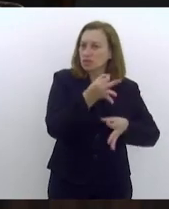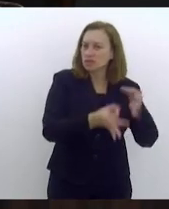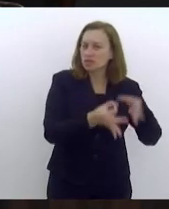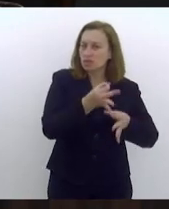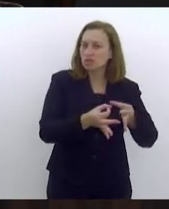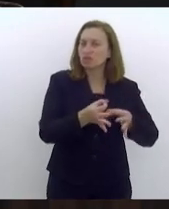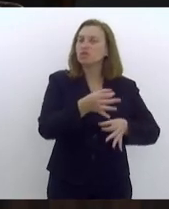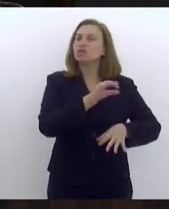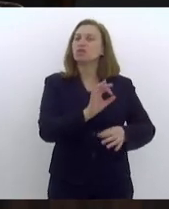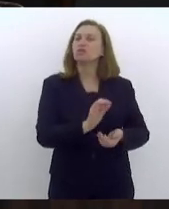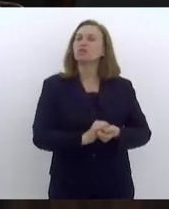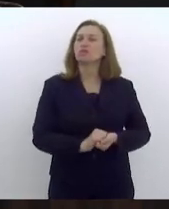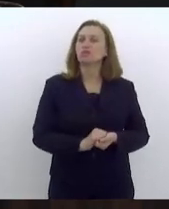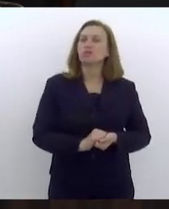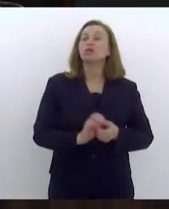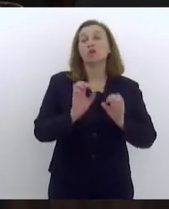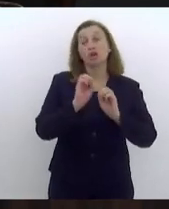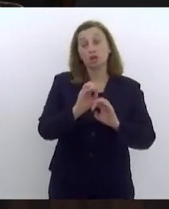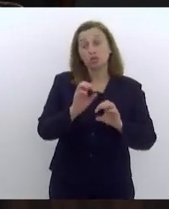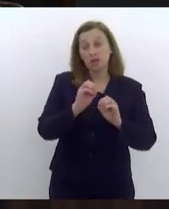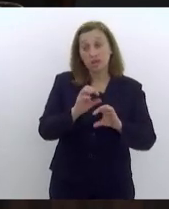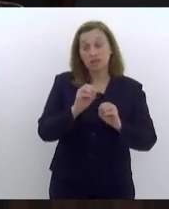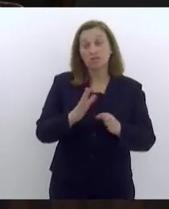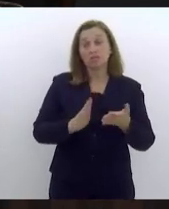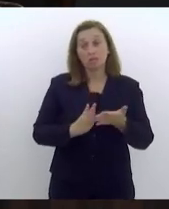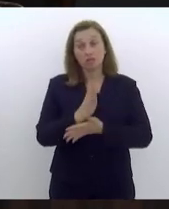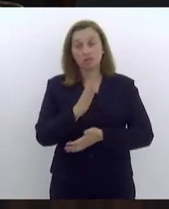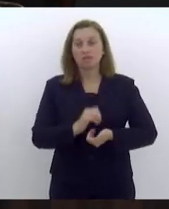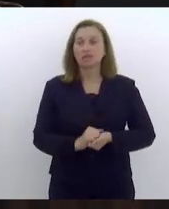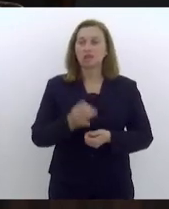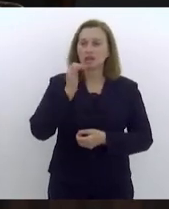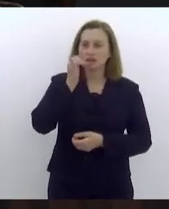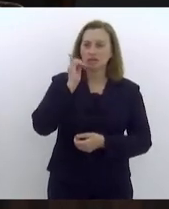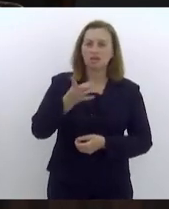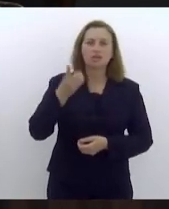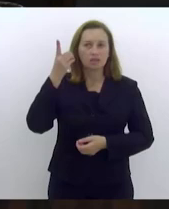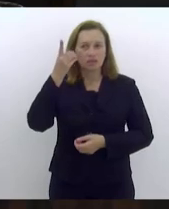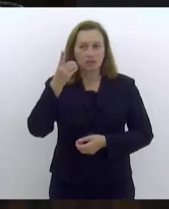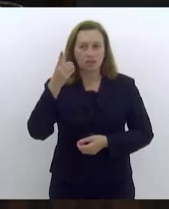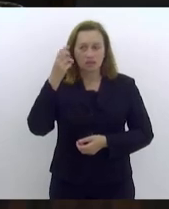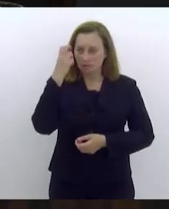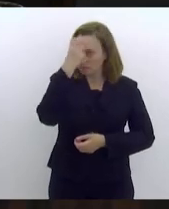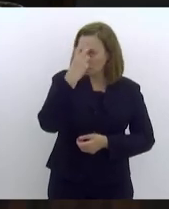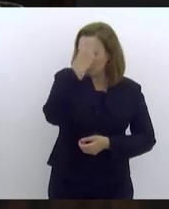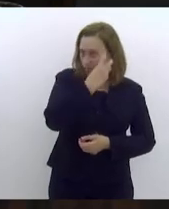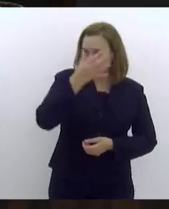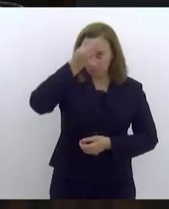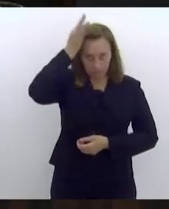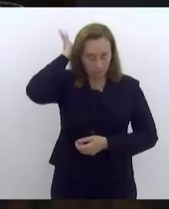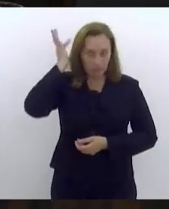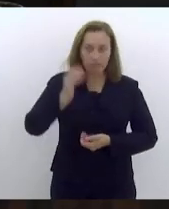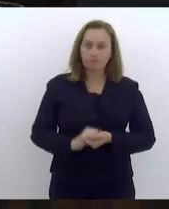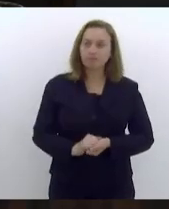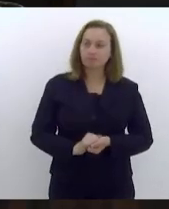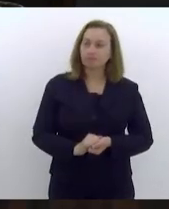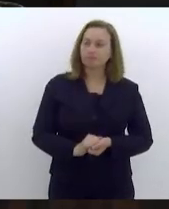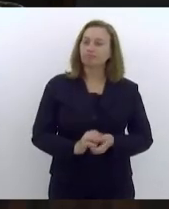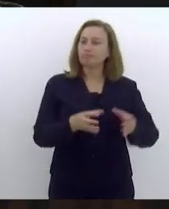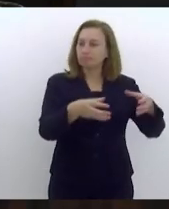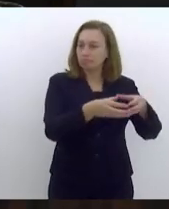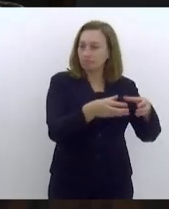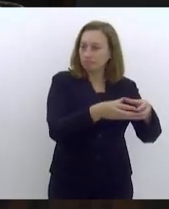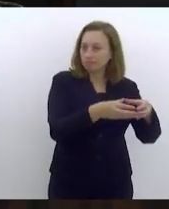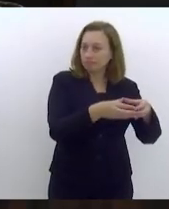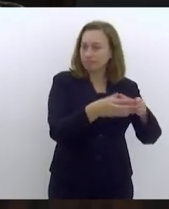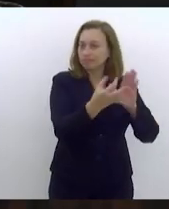pela juridicidade de educação favorável. Relatores, deputada Verônica Lima e Fred Pacheco, pendente de parecer da